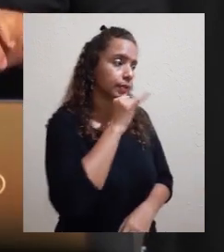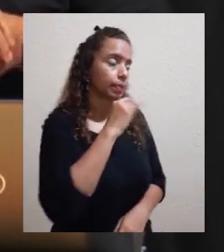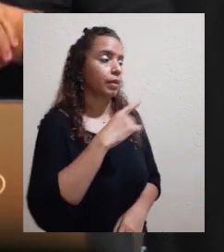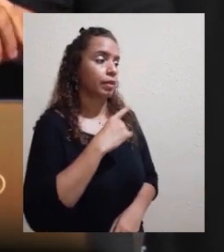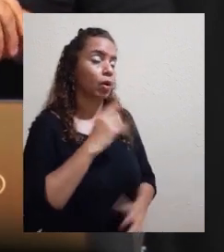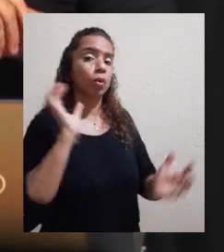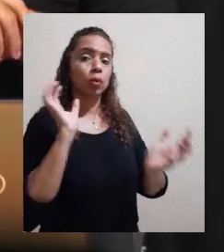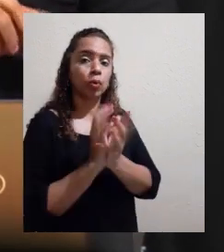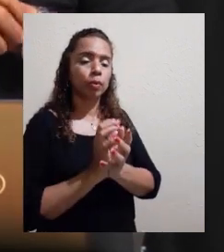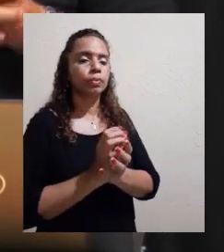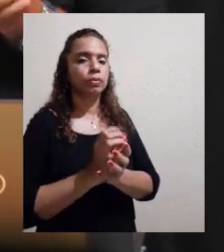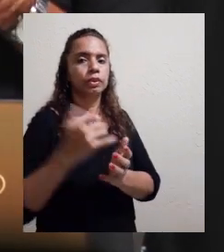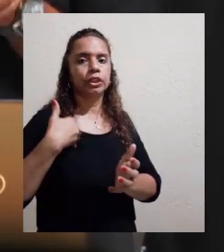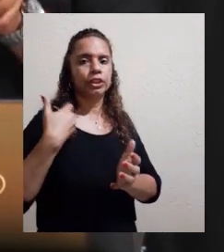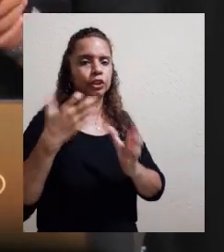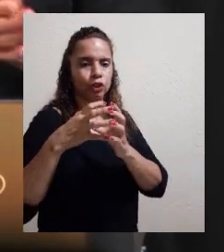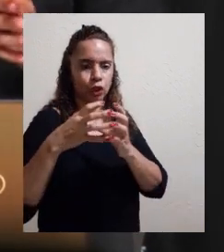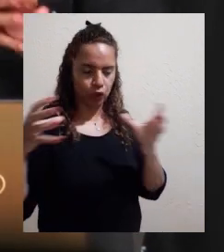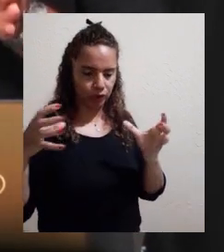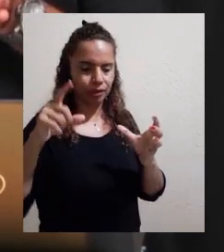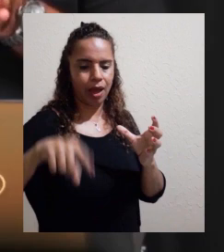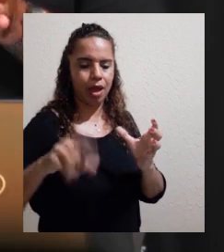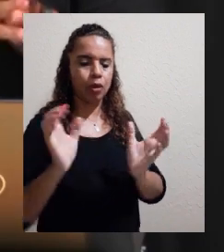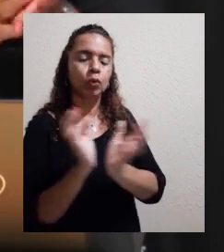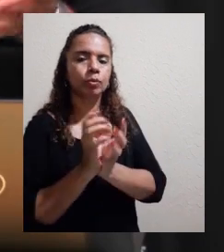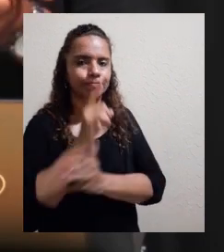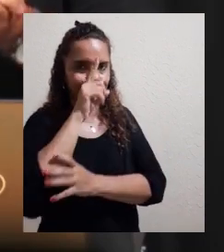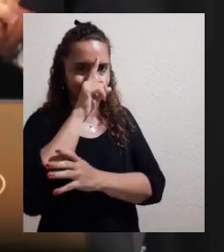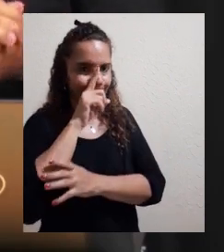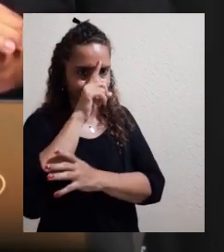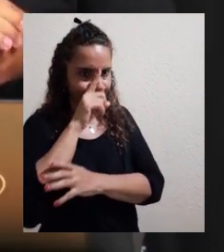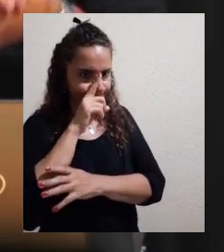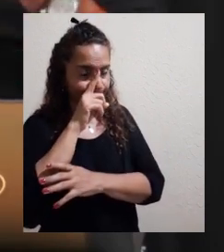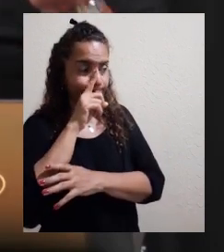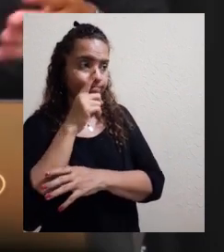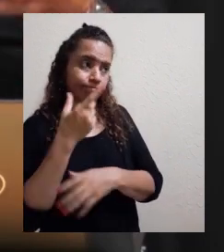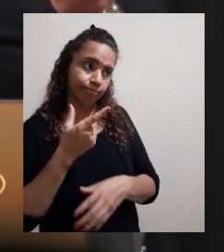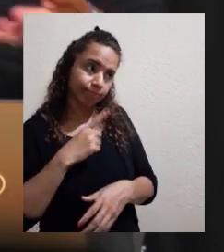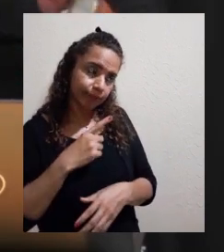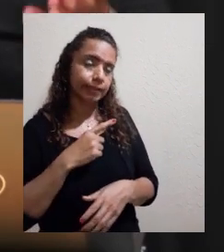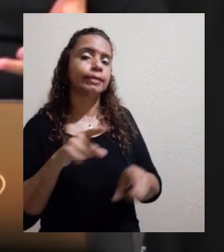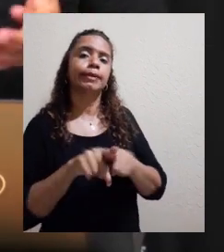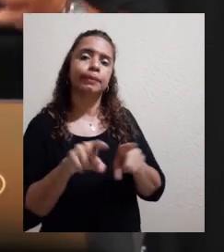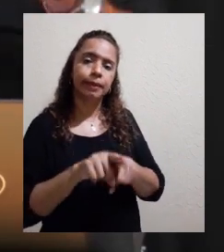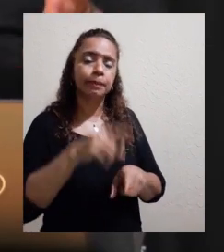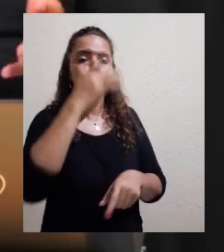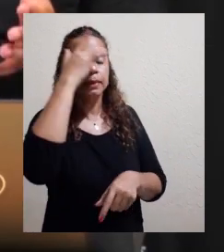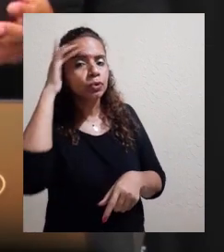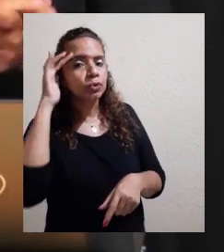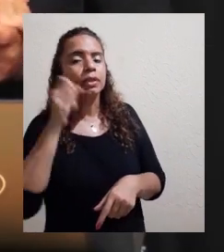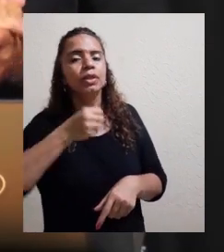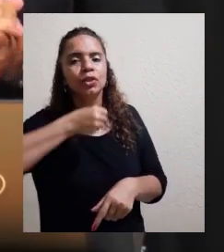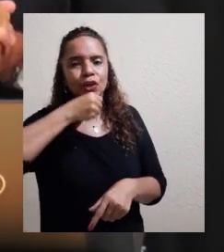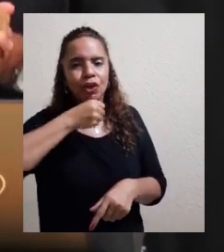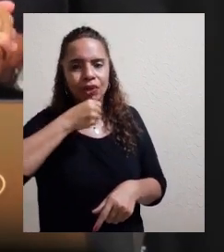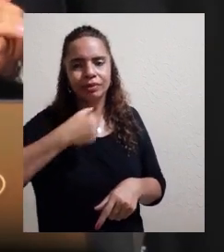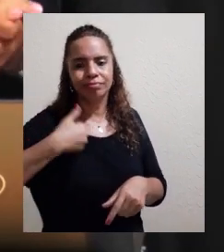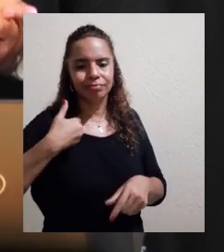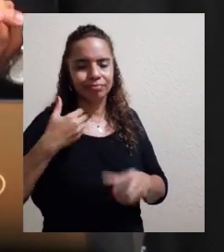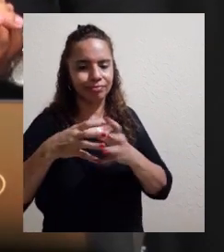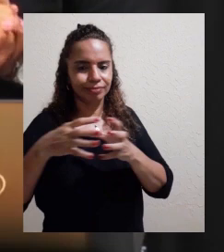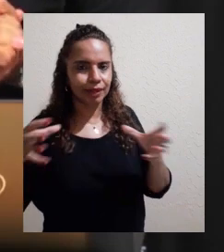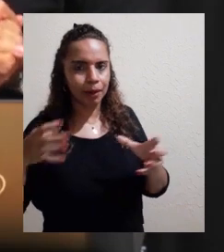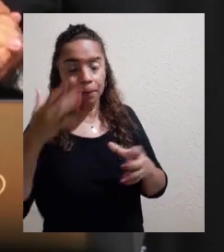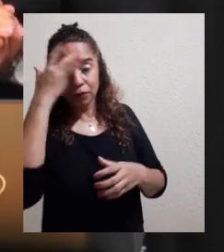Acaba que sendo a principal preocupação que tem aparecido no grupo de risco e também pela questão afetiva familiar, todo mundo preocupado com essa questão